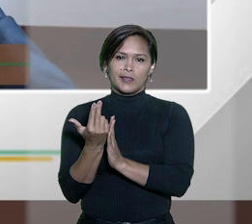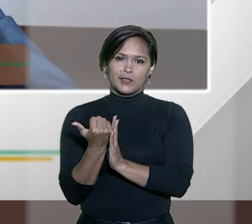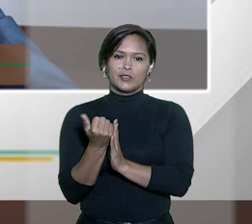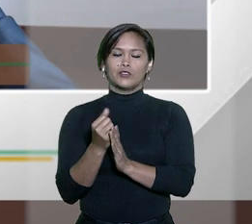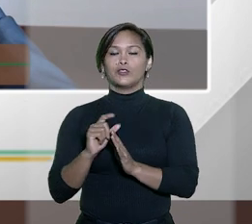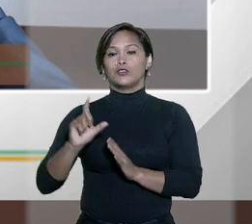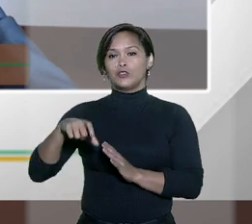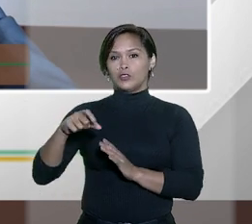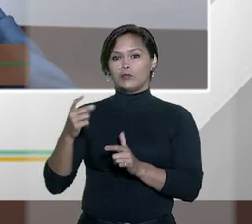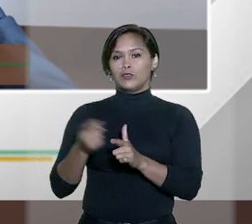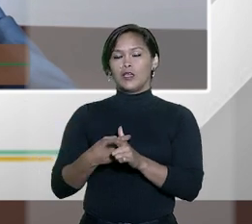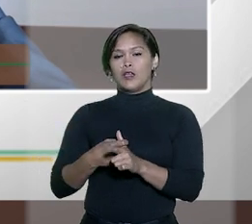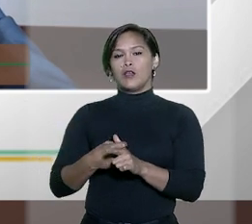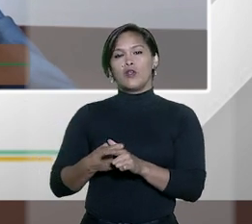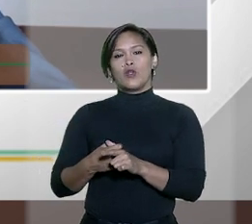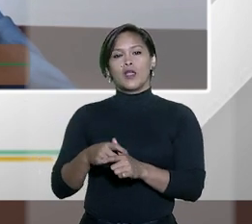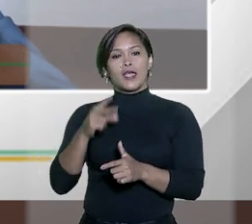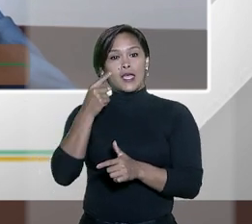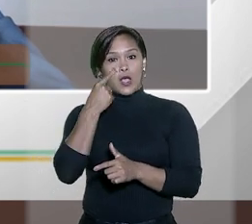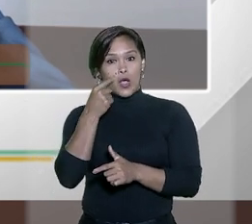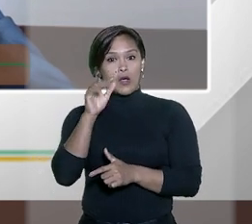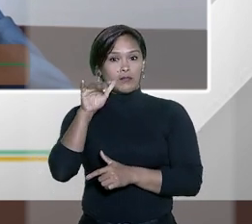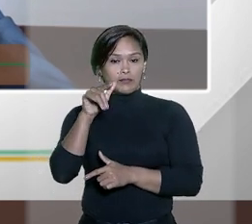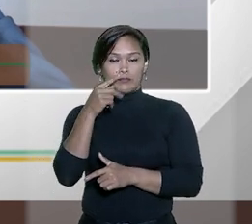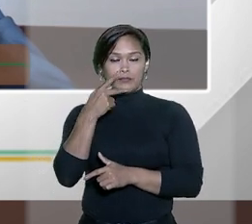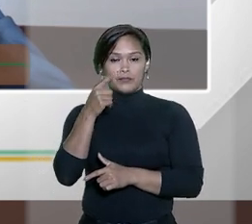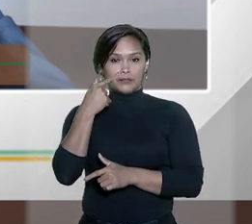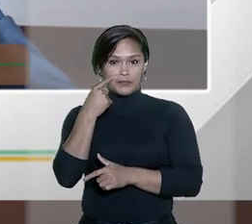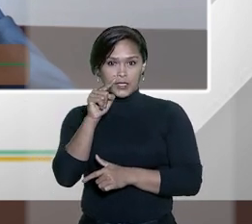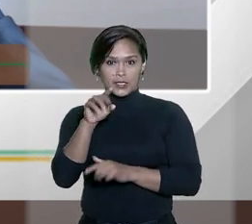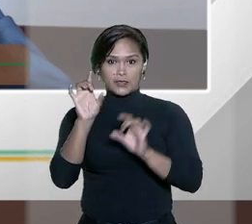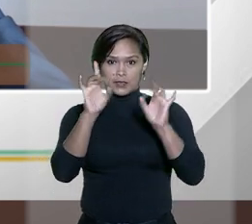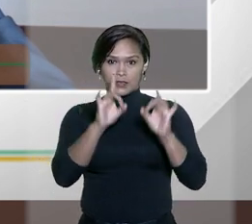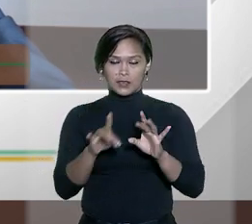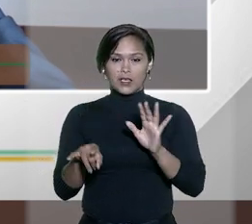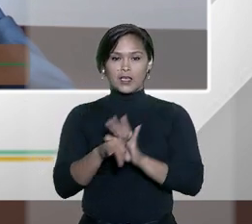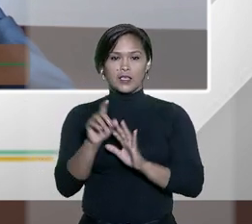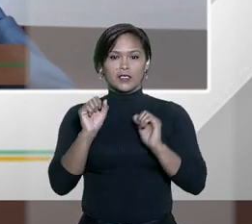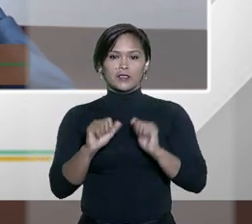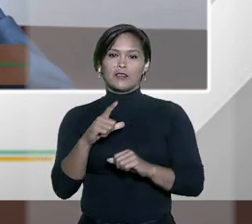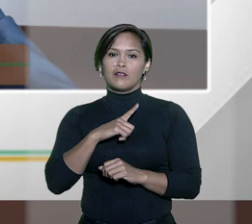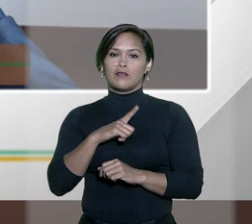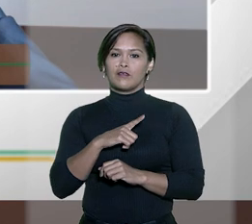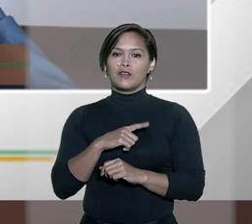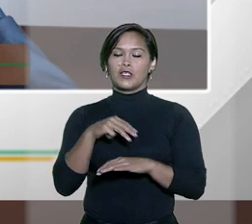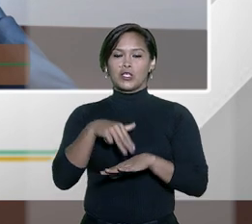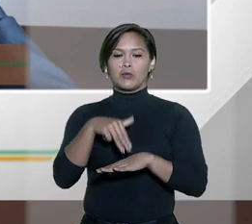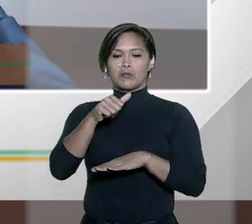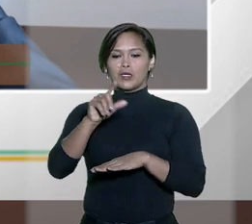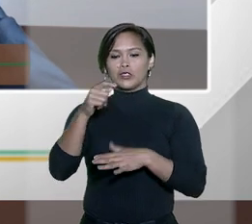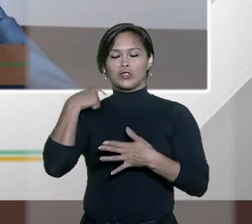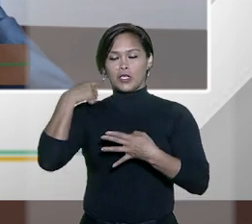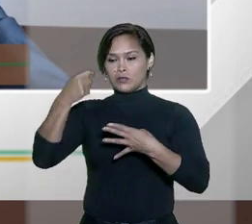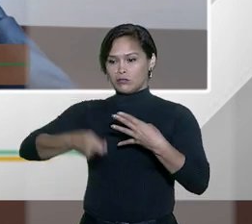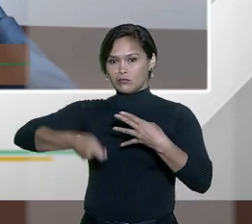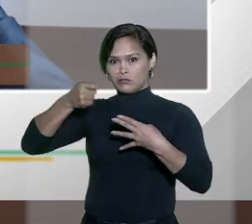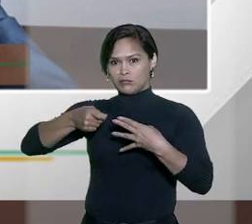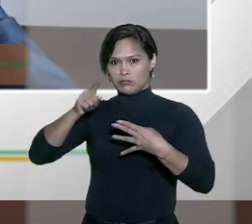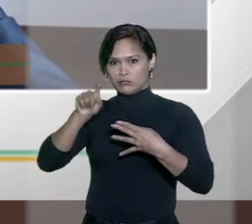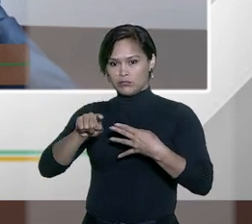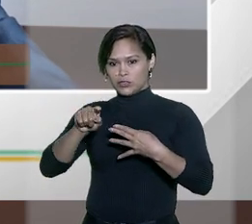qualquer, o que eu creio que é interessante aqui, que deve ser destacado, é o fato de que a gente vai ter um magistrado, uma